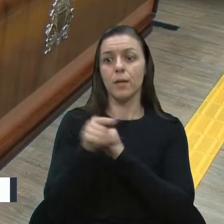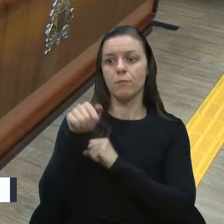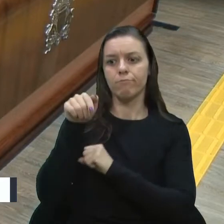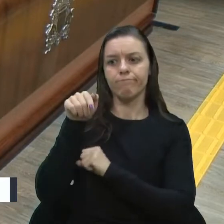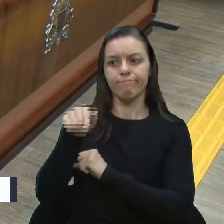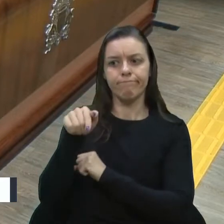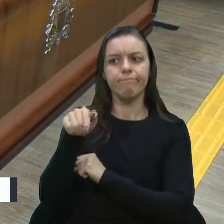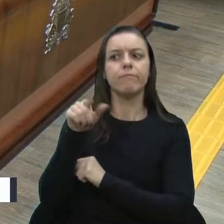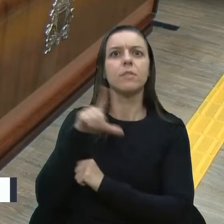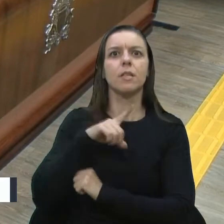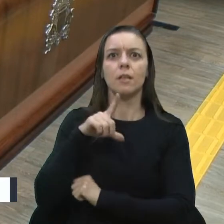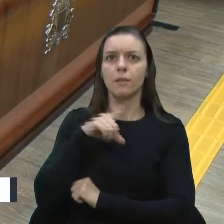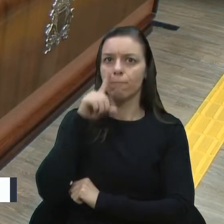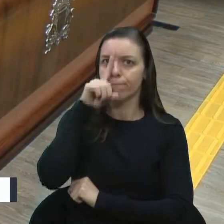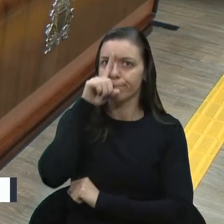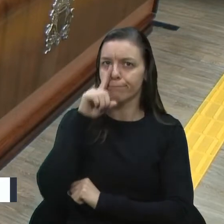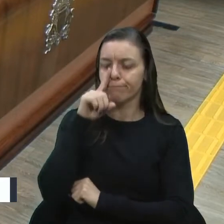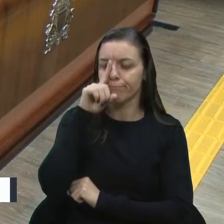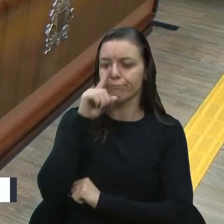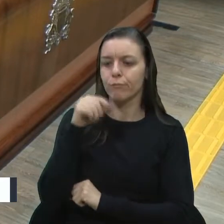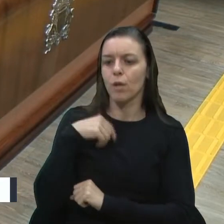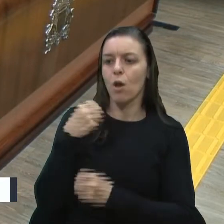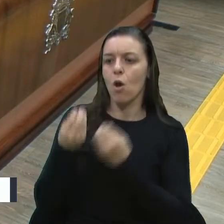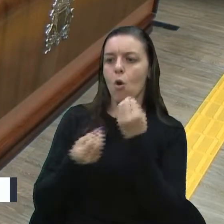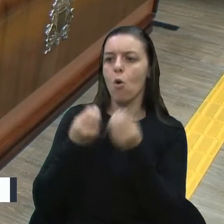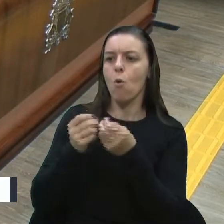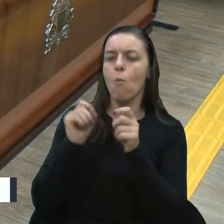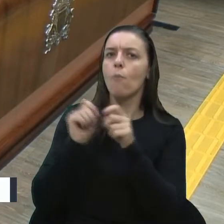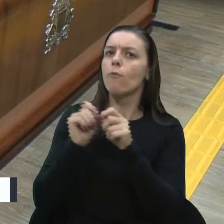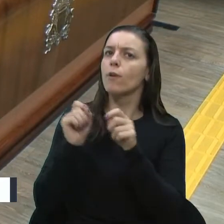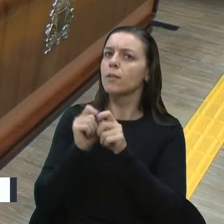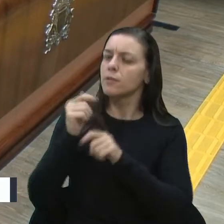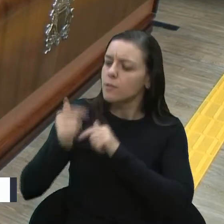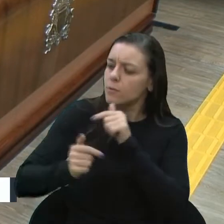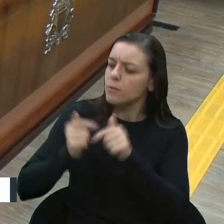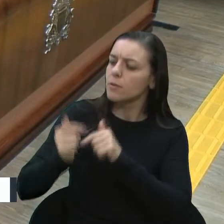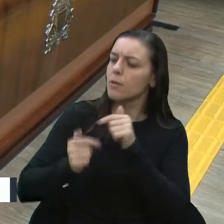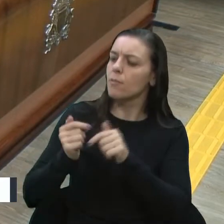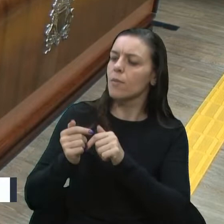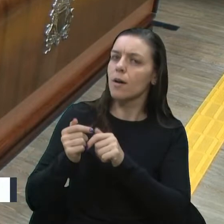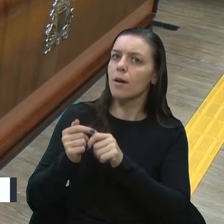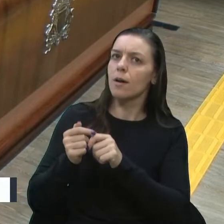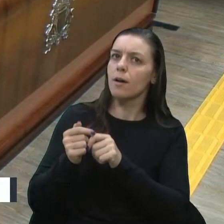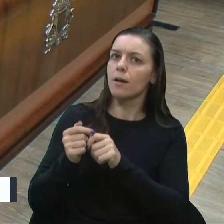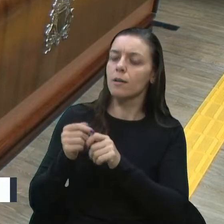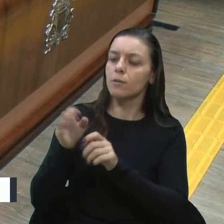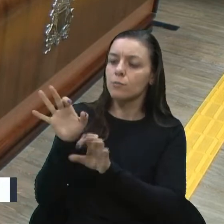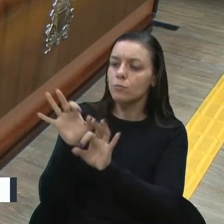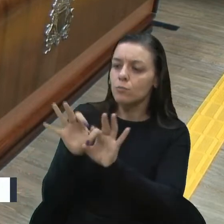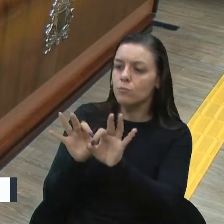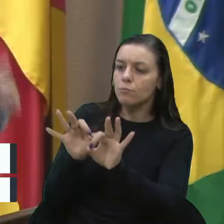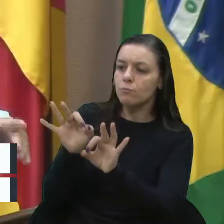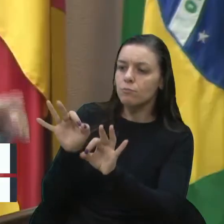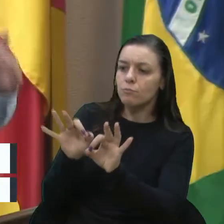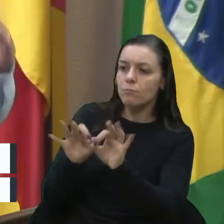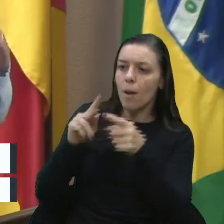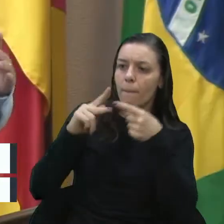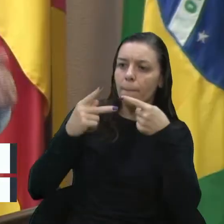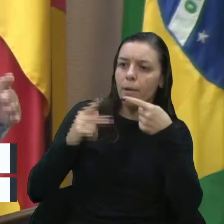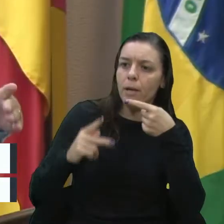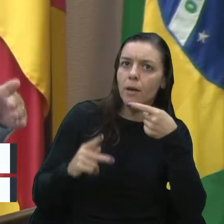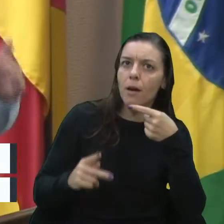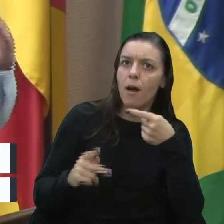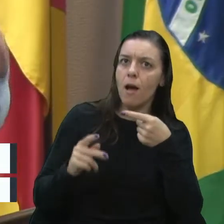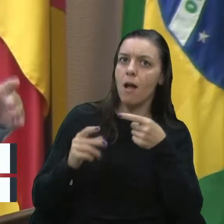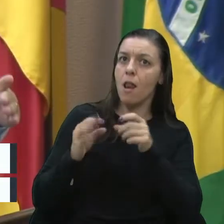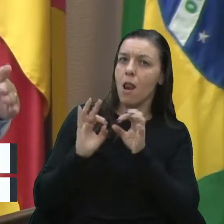como essa, de como que nós podemos fazer um trabalho pragmático, um trabalho de médio e de longo